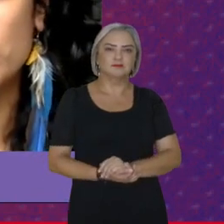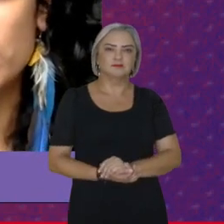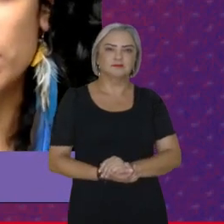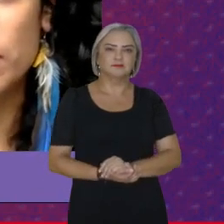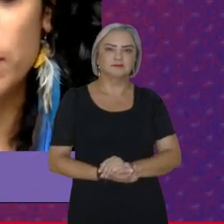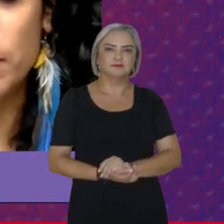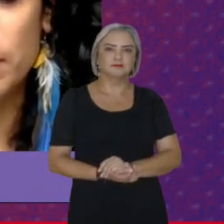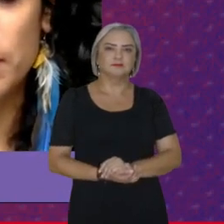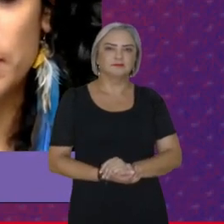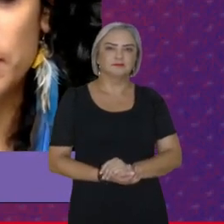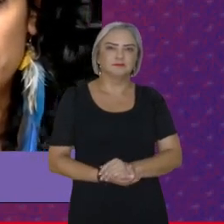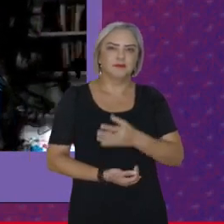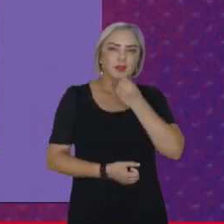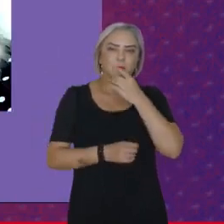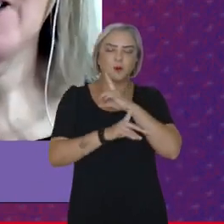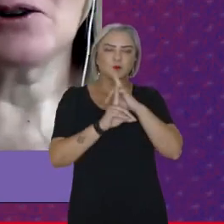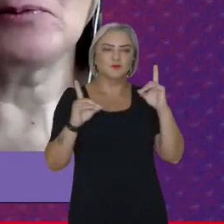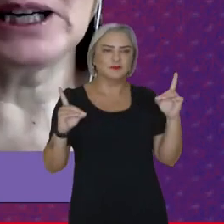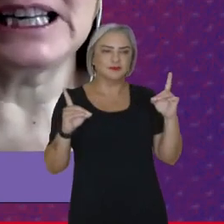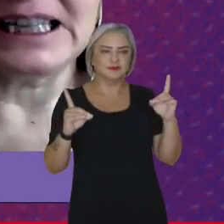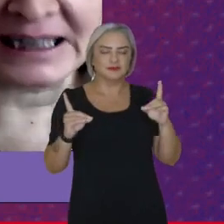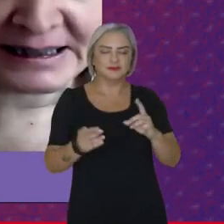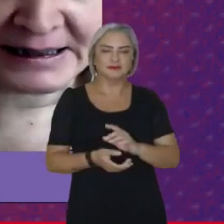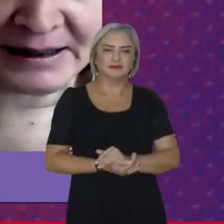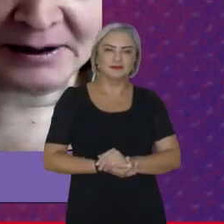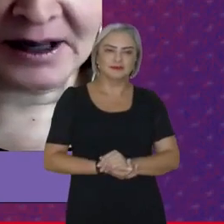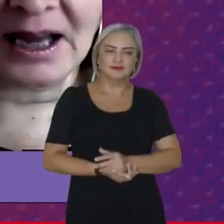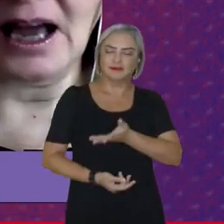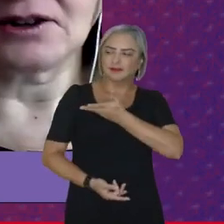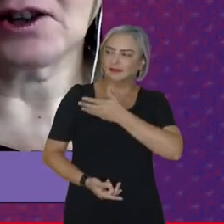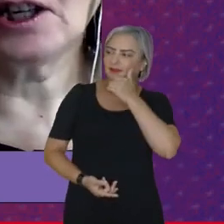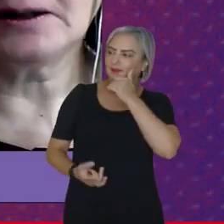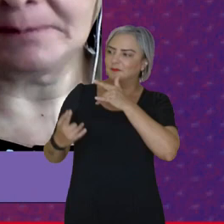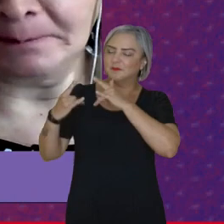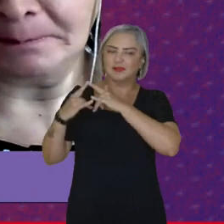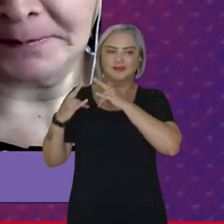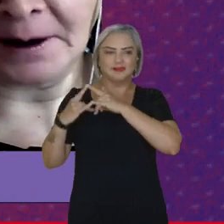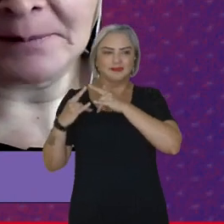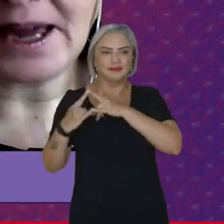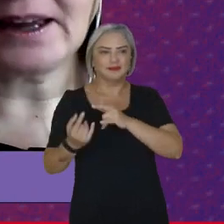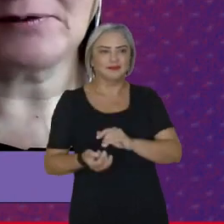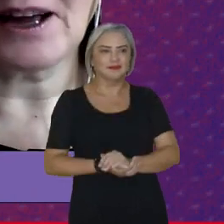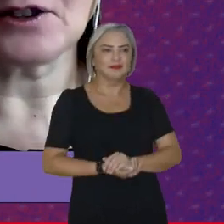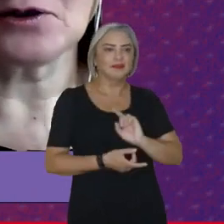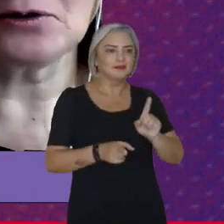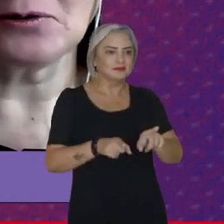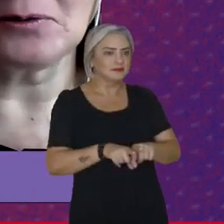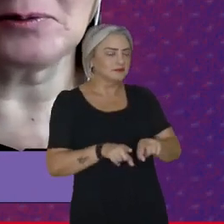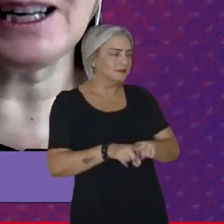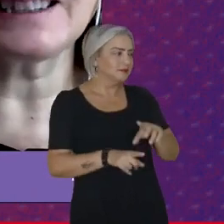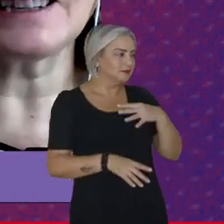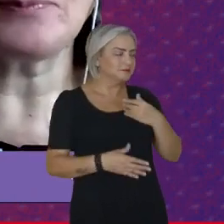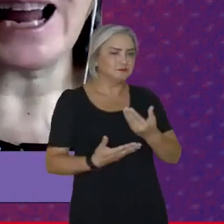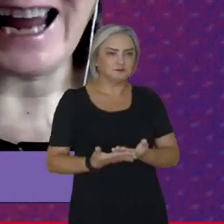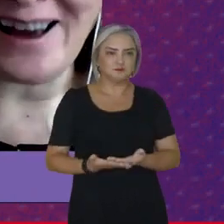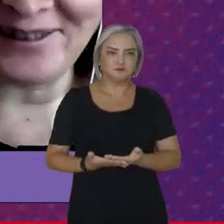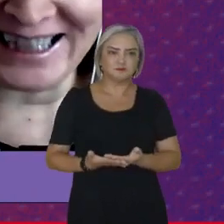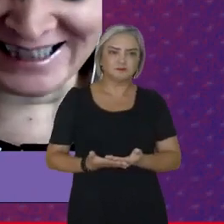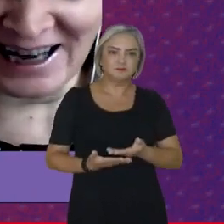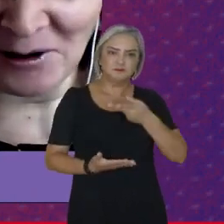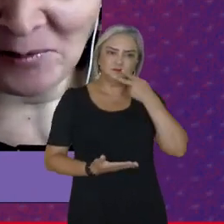Pois não. Bom dia, companheiras. Acho que também faço minhas